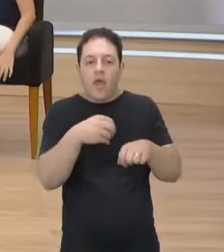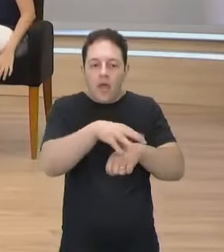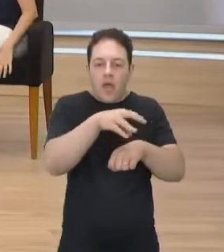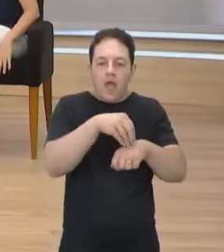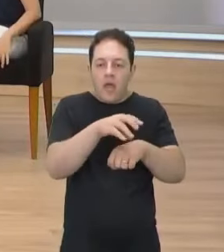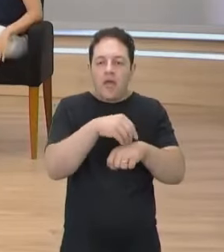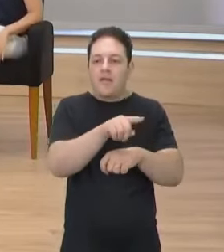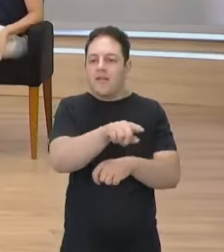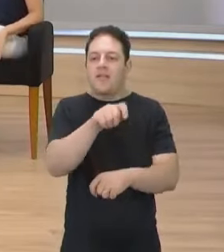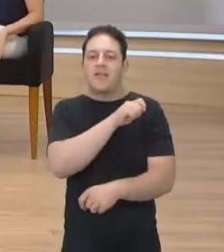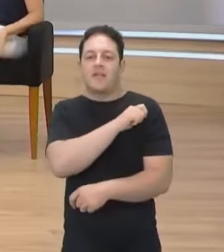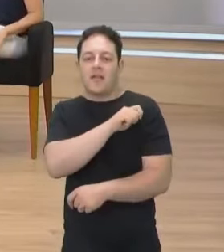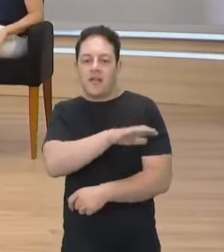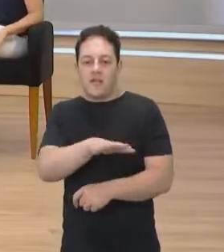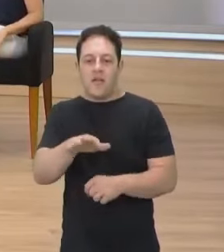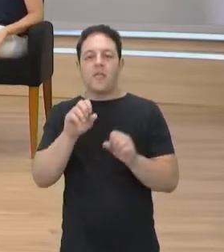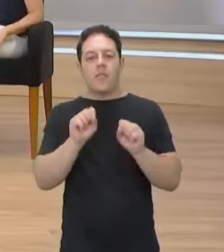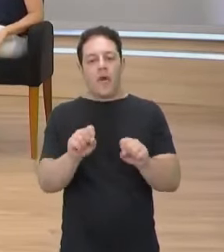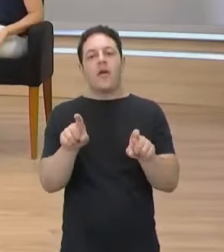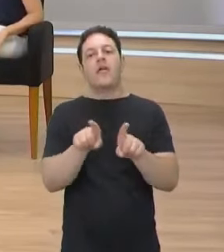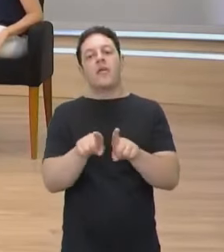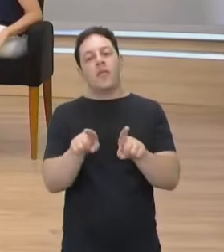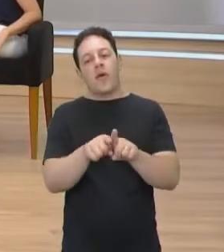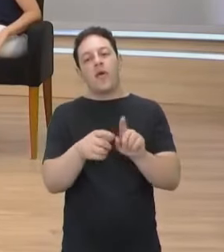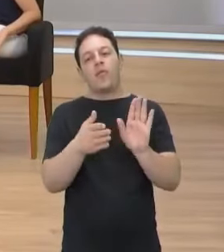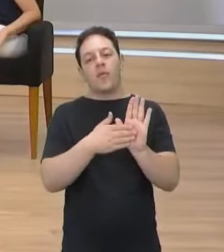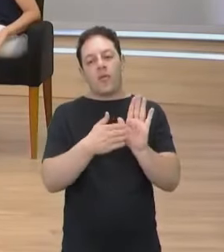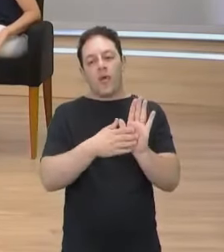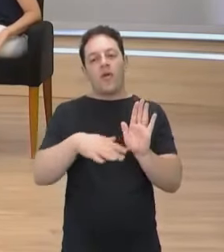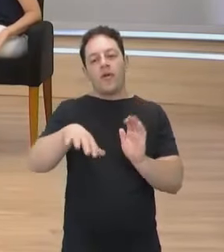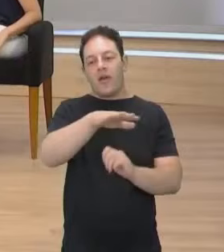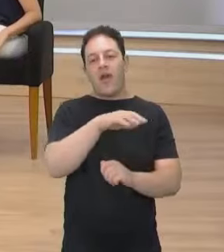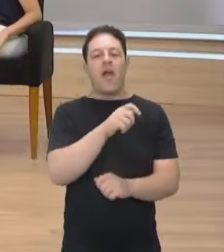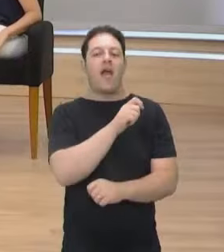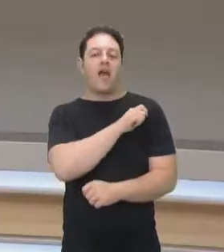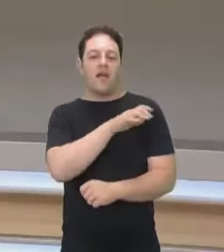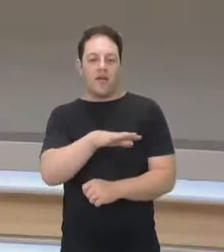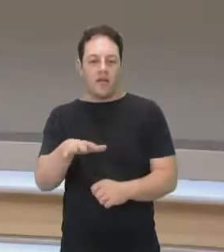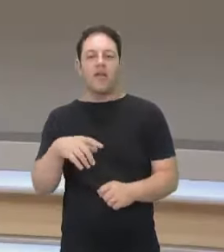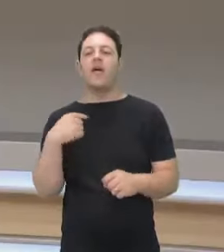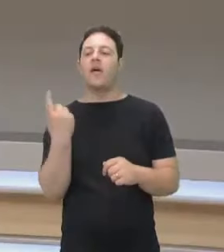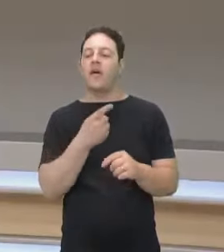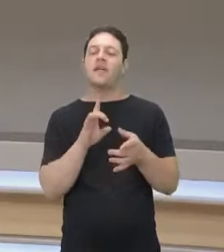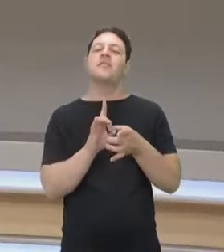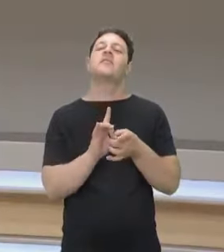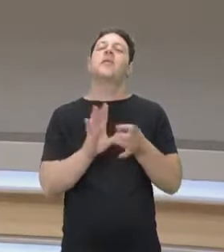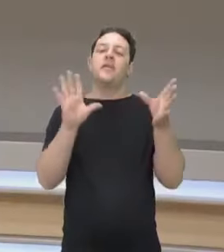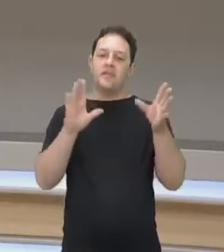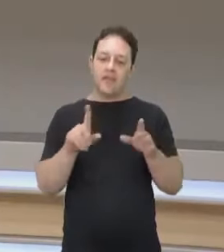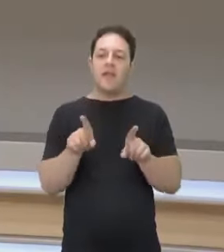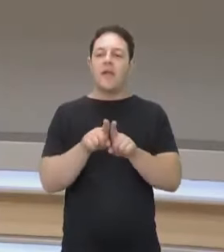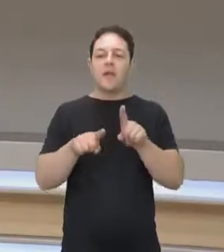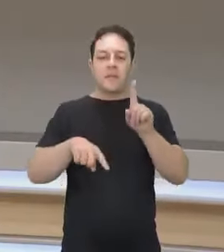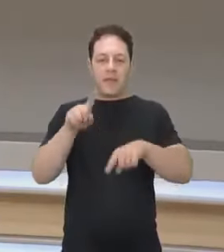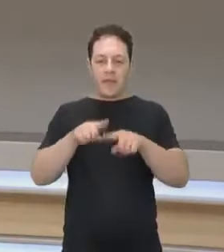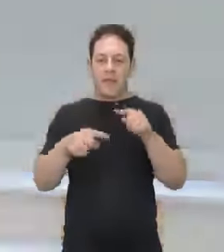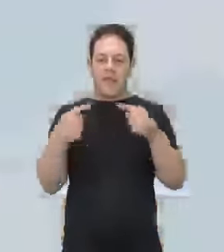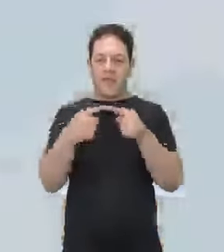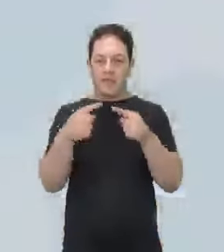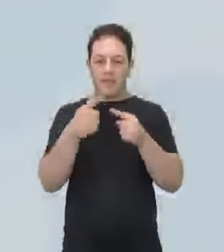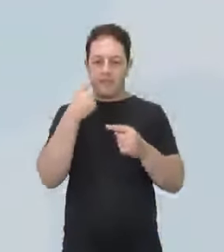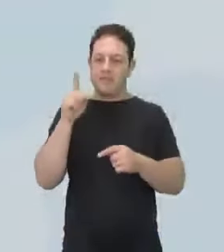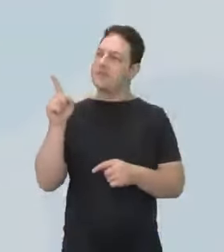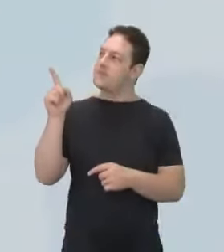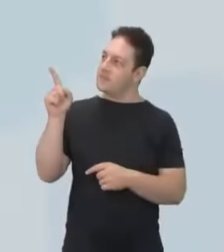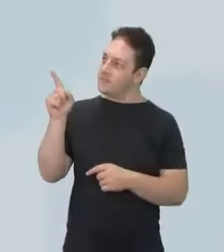trabalhados em sala de aula e podem ser propostos, né, para os alunos. A gente fica à disposição. Que é no caso dos materiais aqui, né, da publicação. Isso.